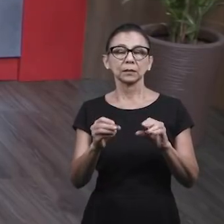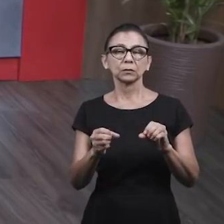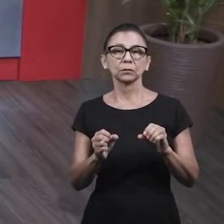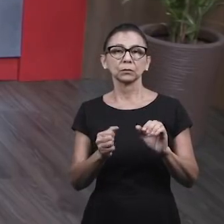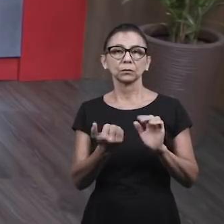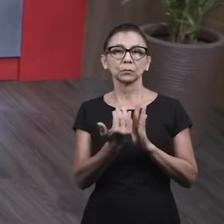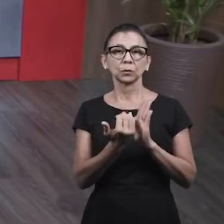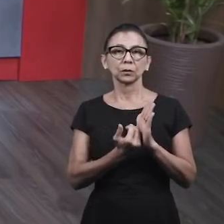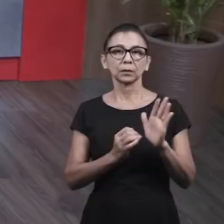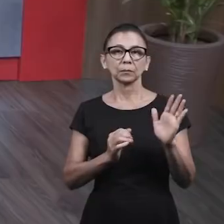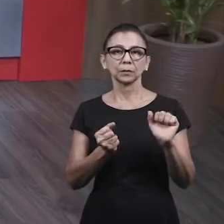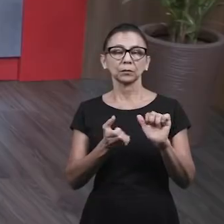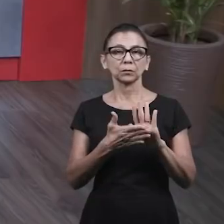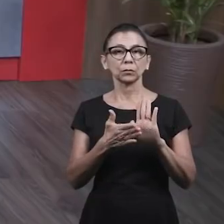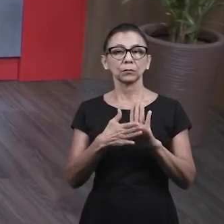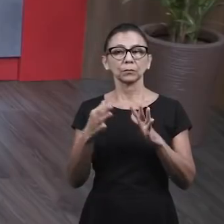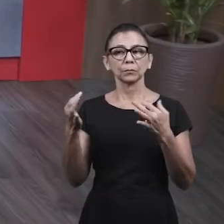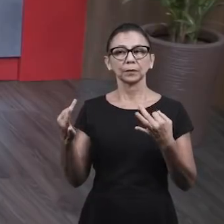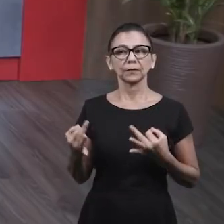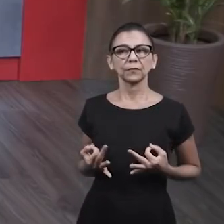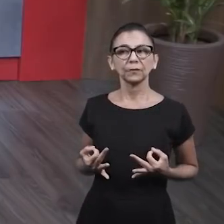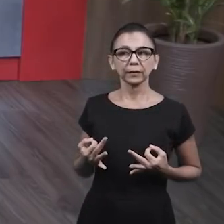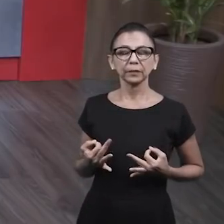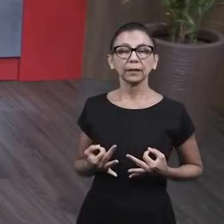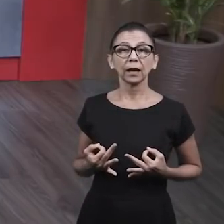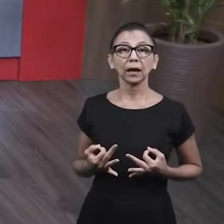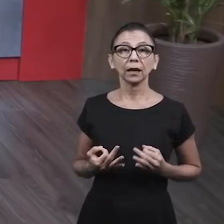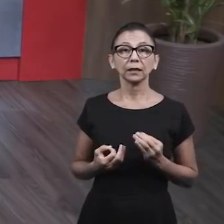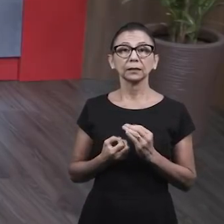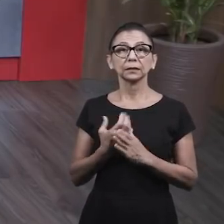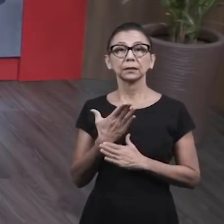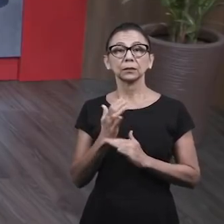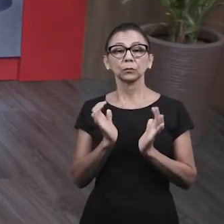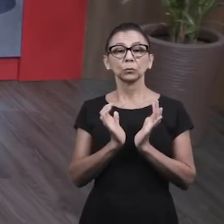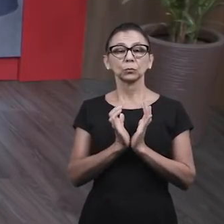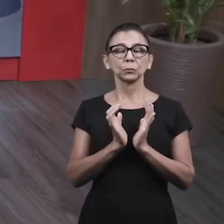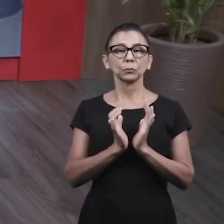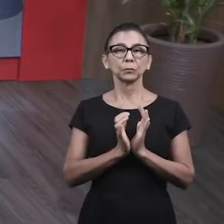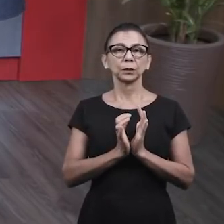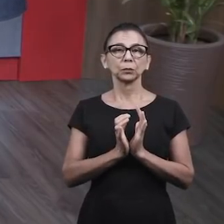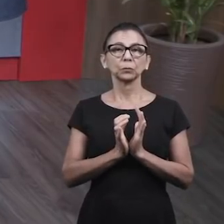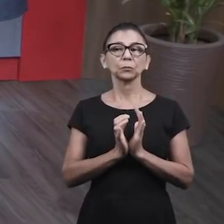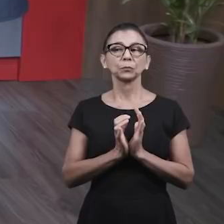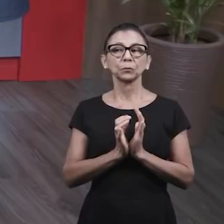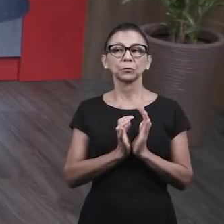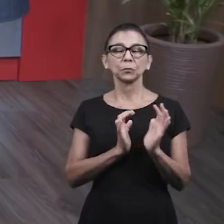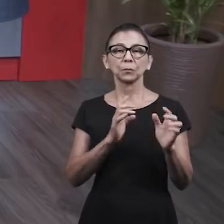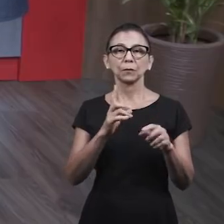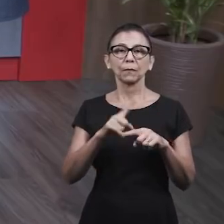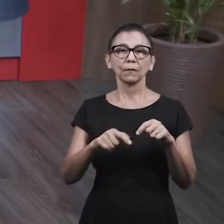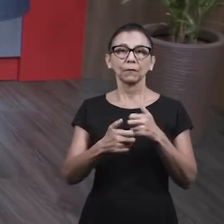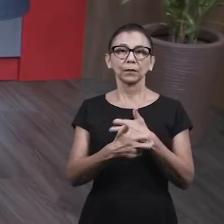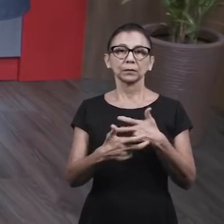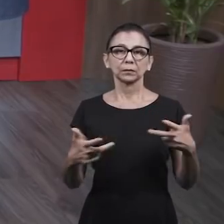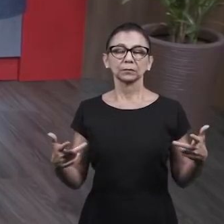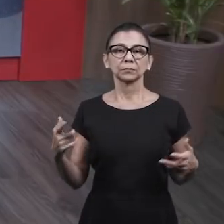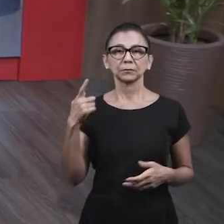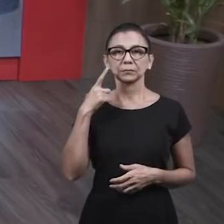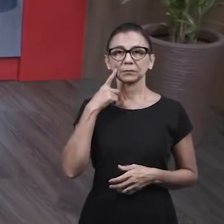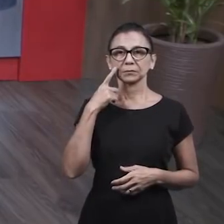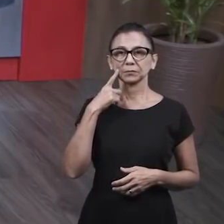na presença do Senhor, podendo desfrutar da direção do Espírito Santo nesta obra. Tivemos recentemente